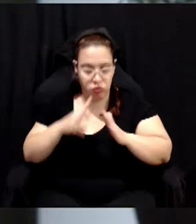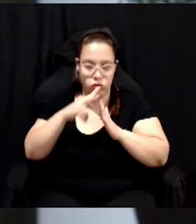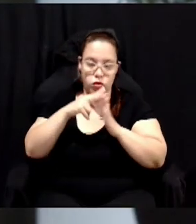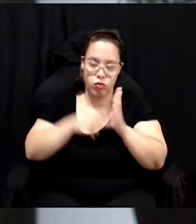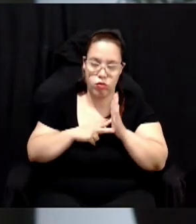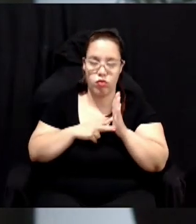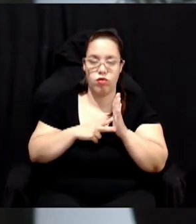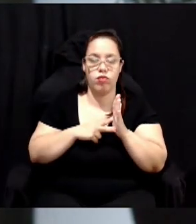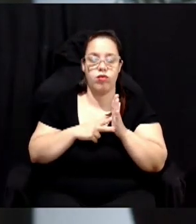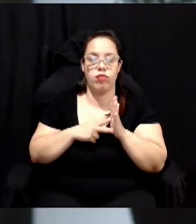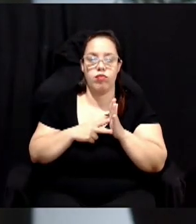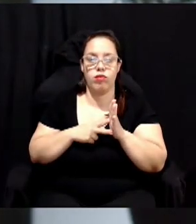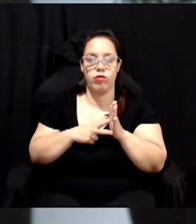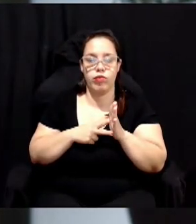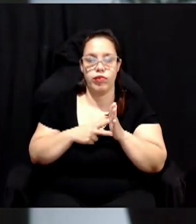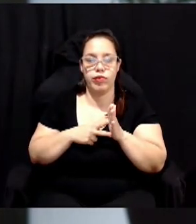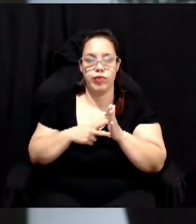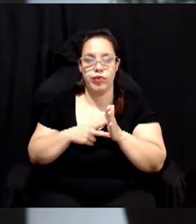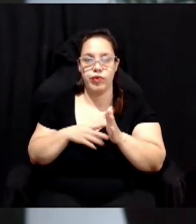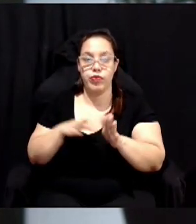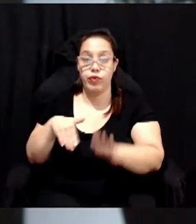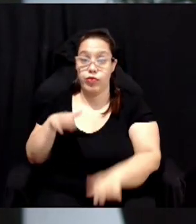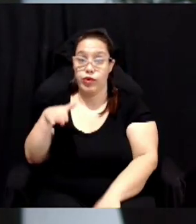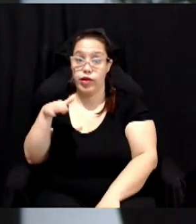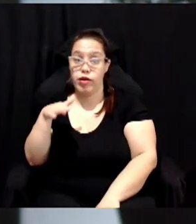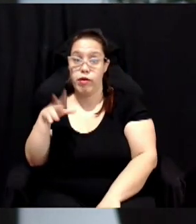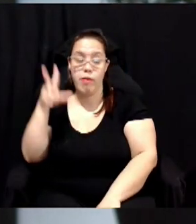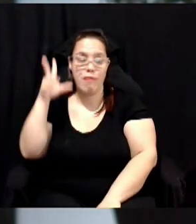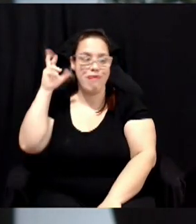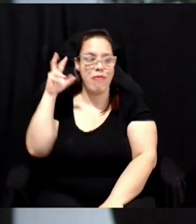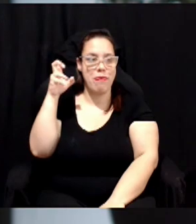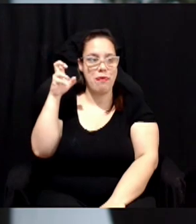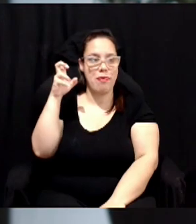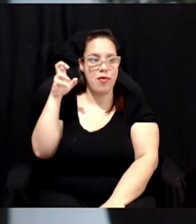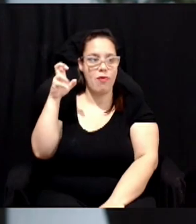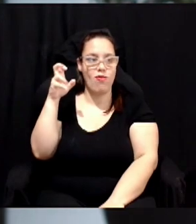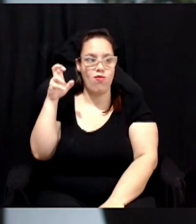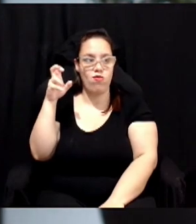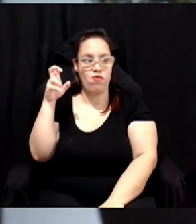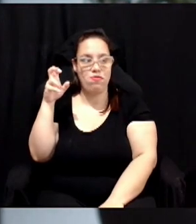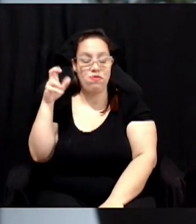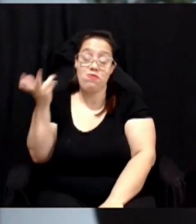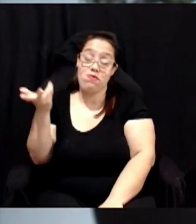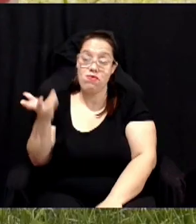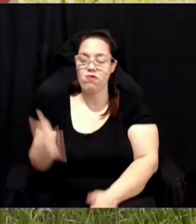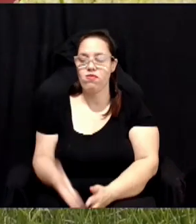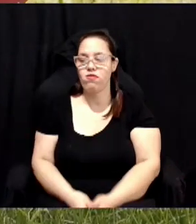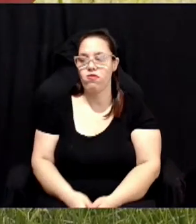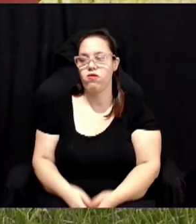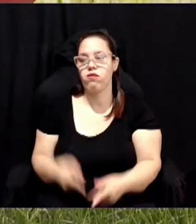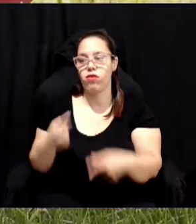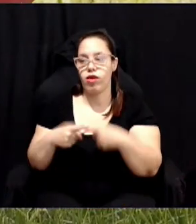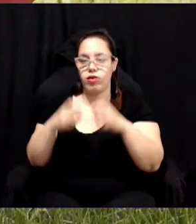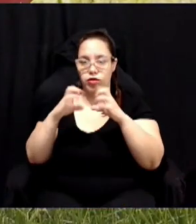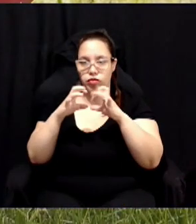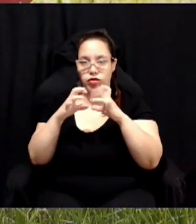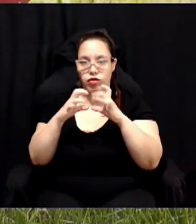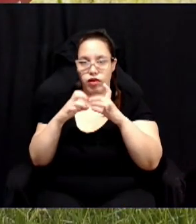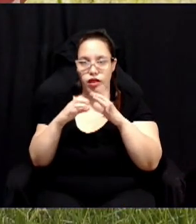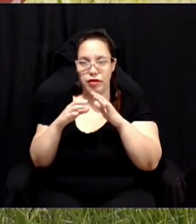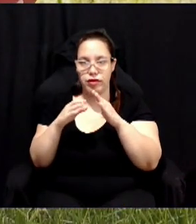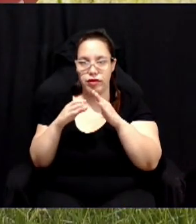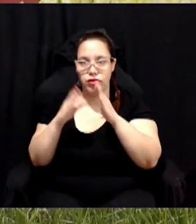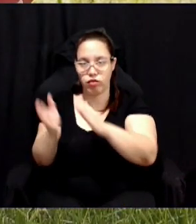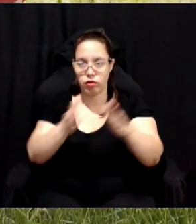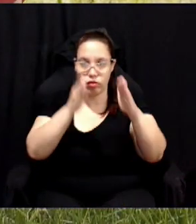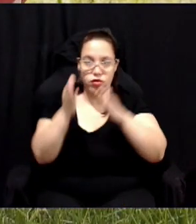gente demanda mais coisas do que quando a gente escuta, enquanto capacidade cognitiva. Porque o cérebro vai processar a informação de uma maneira